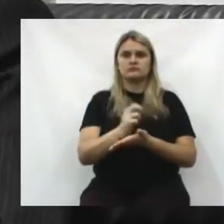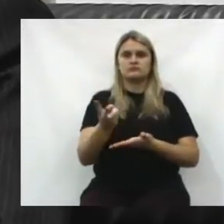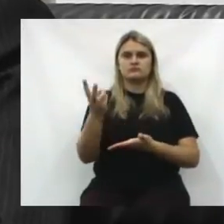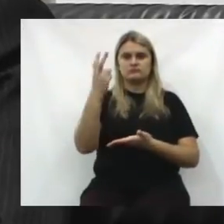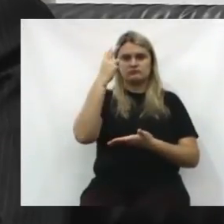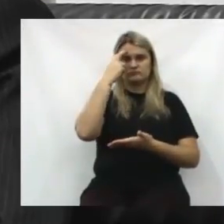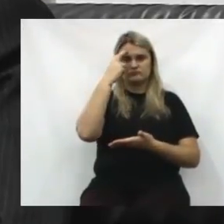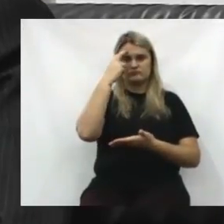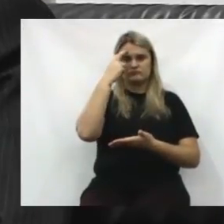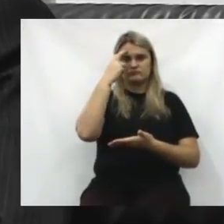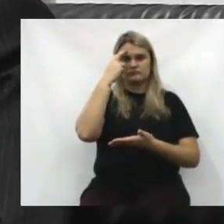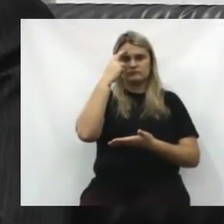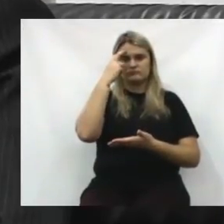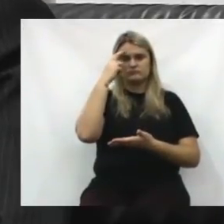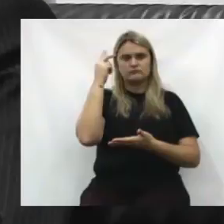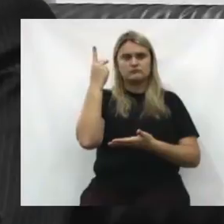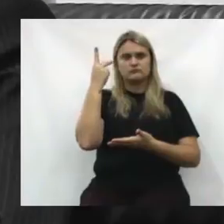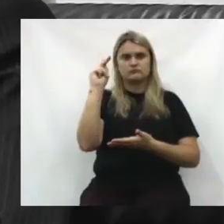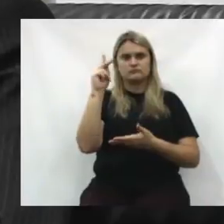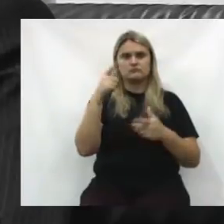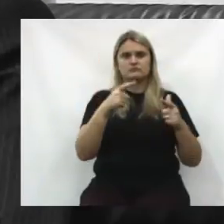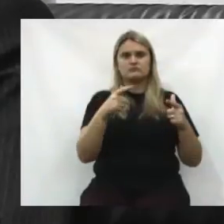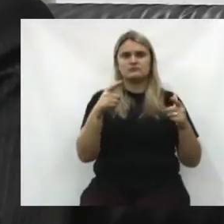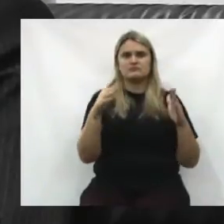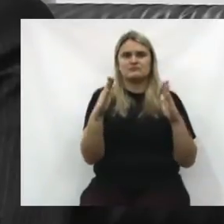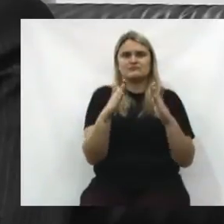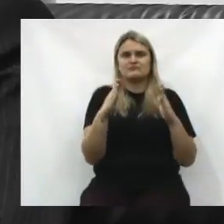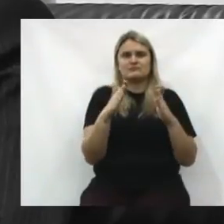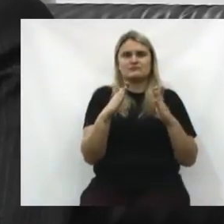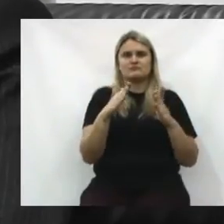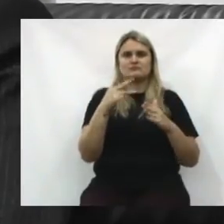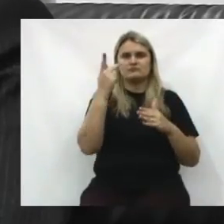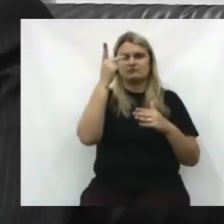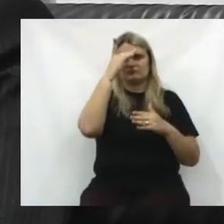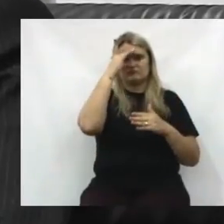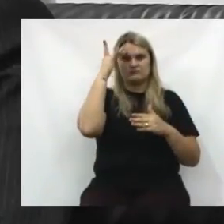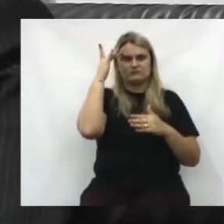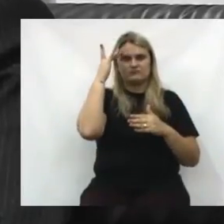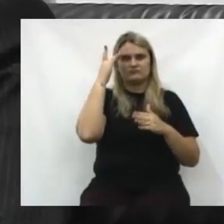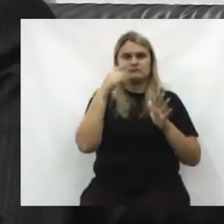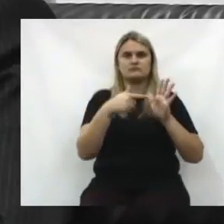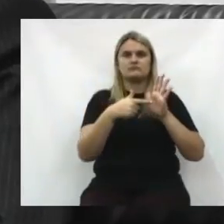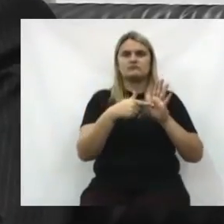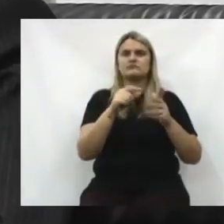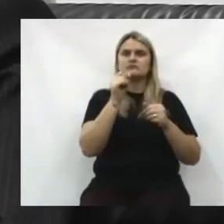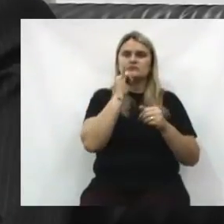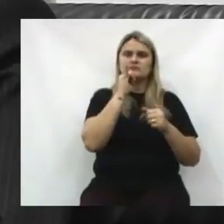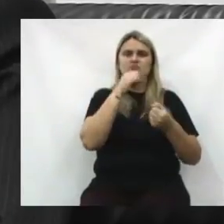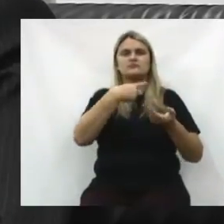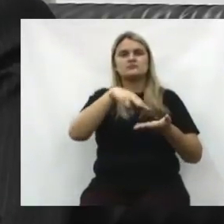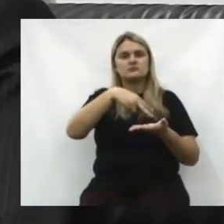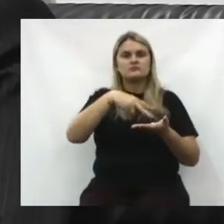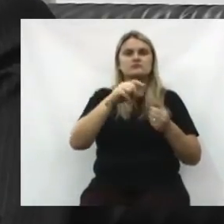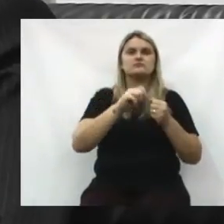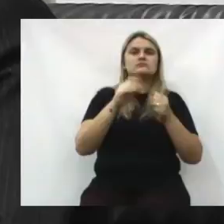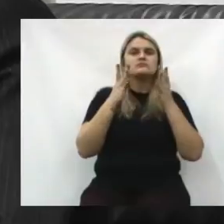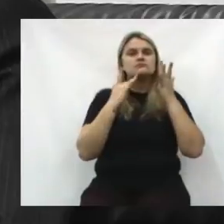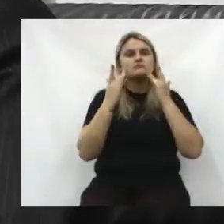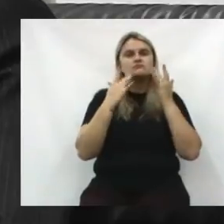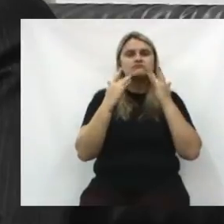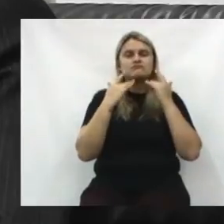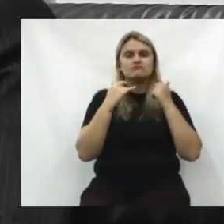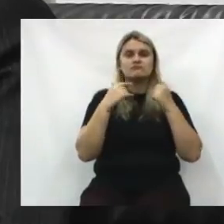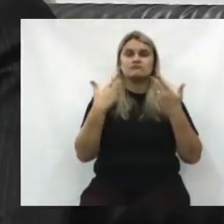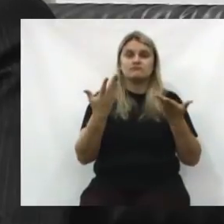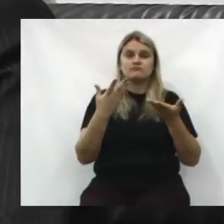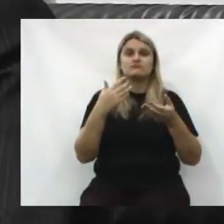tem atividades culturais para o espaço culturais para as pessoas apresentarem seus